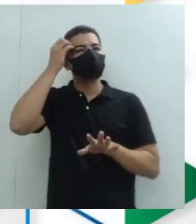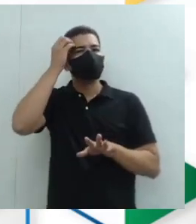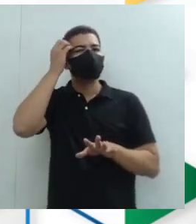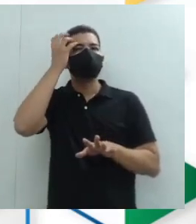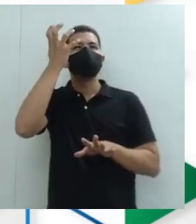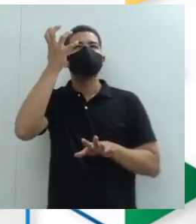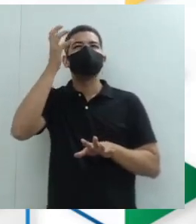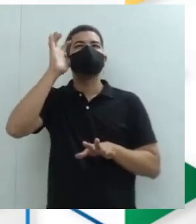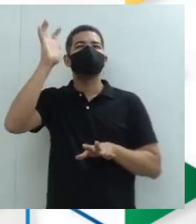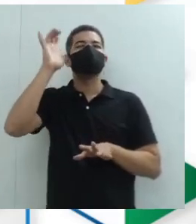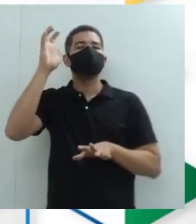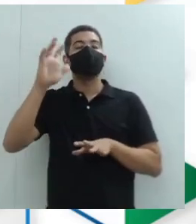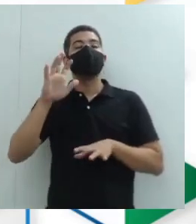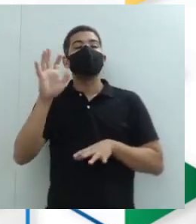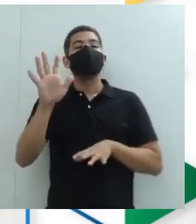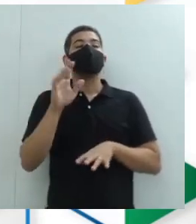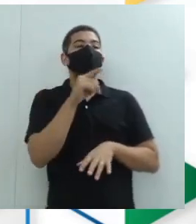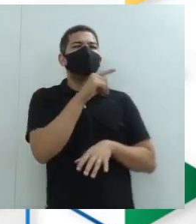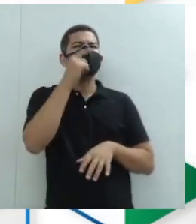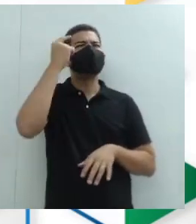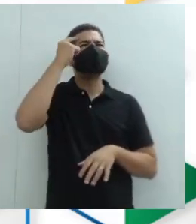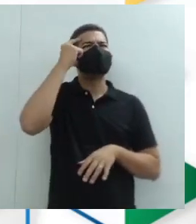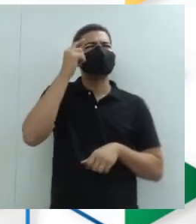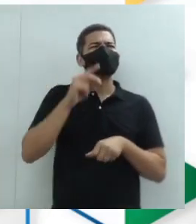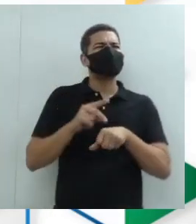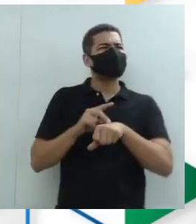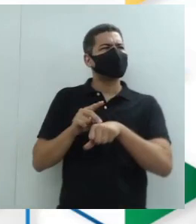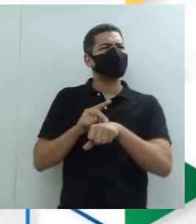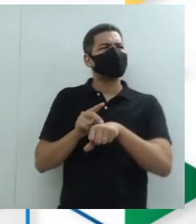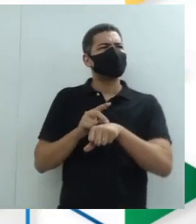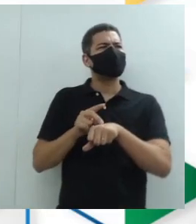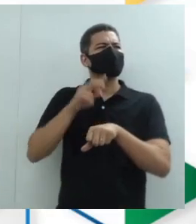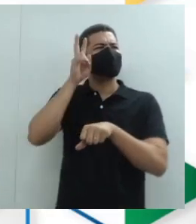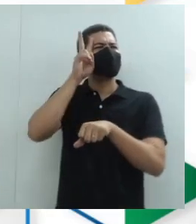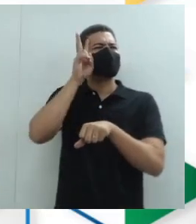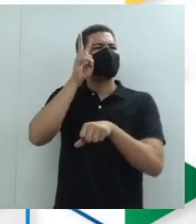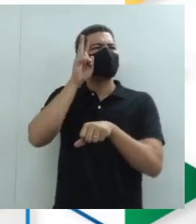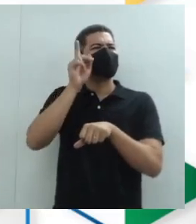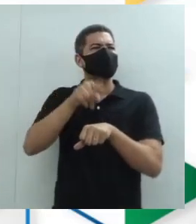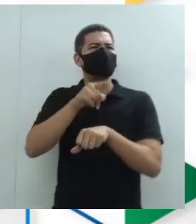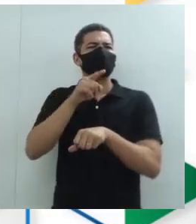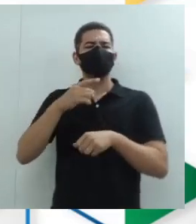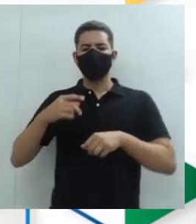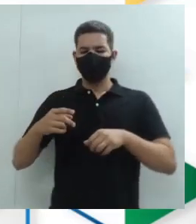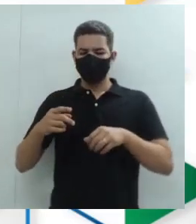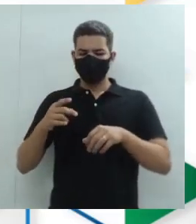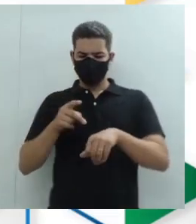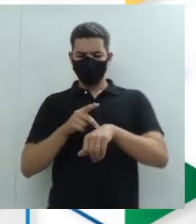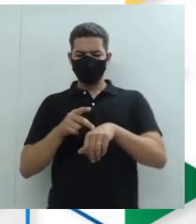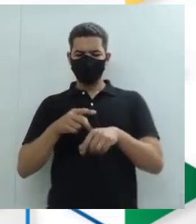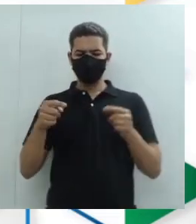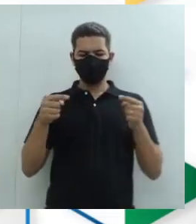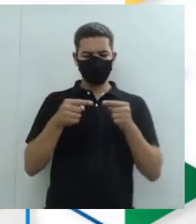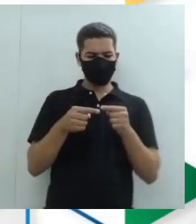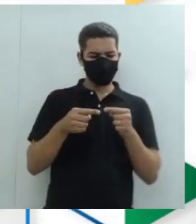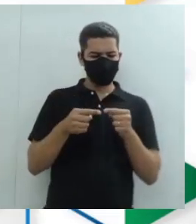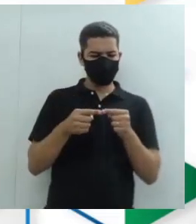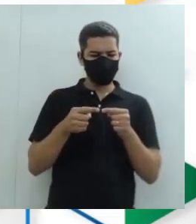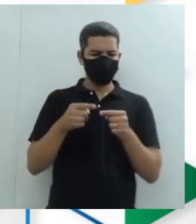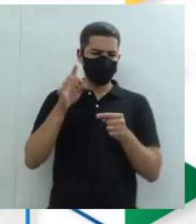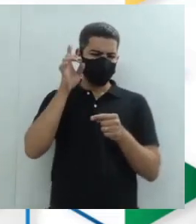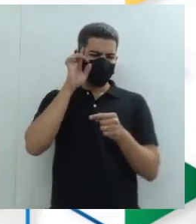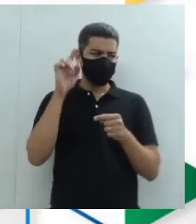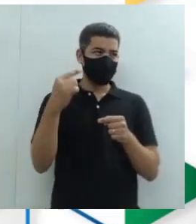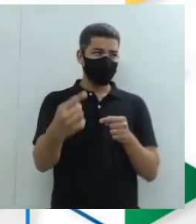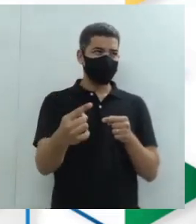E quando a criança pensa no preto, ela lembra muitas vezes do que o preto simboliza no nosso dia a